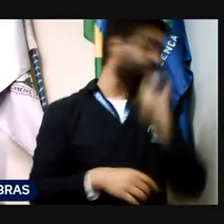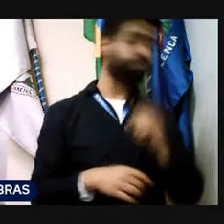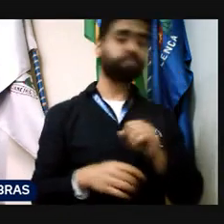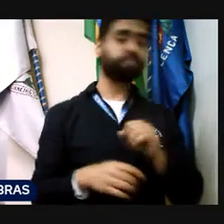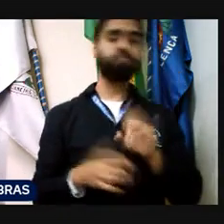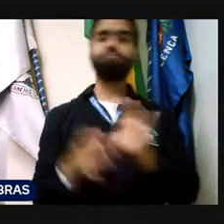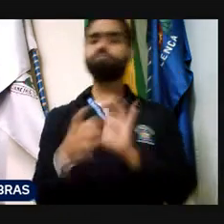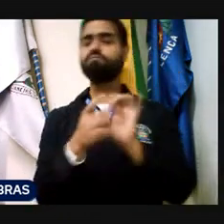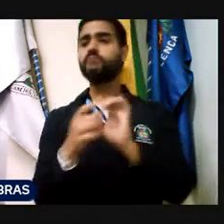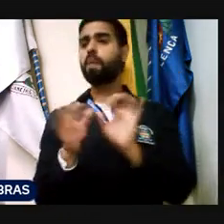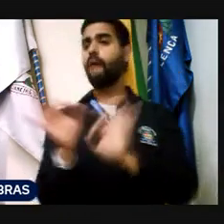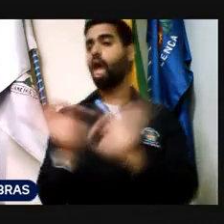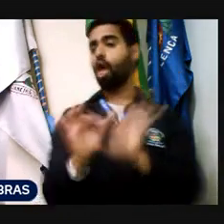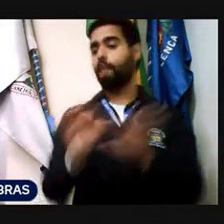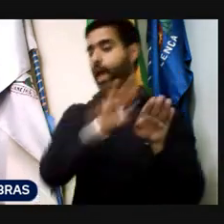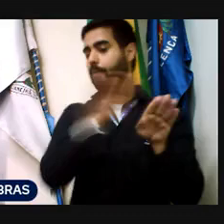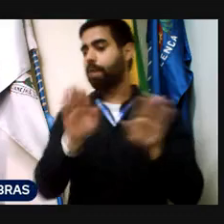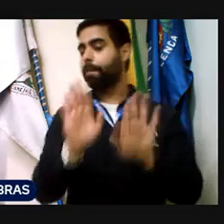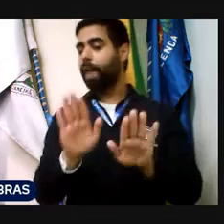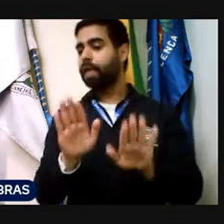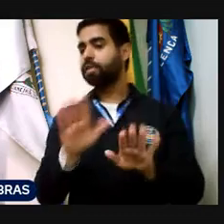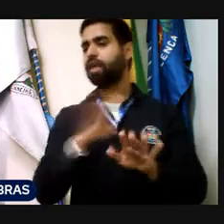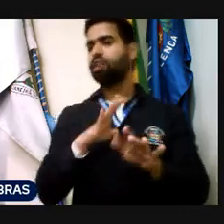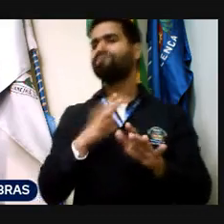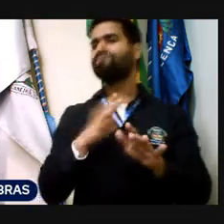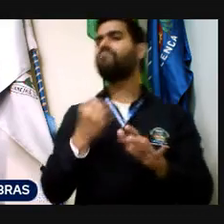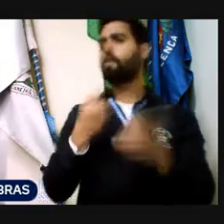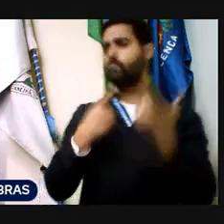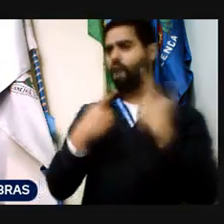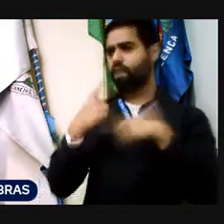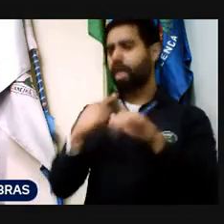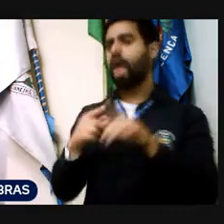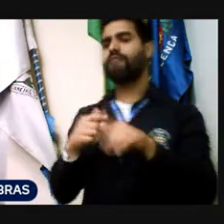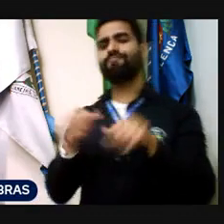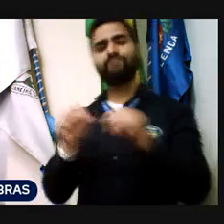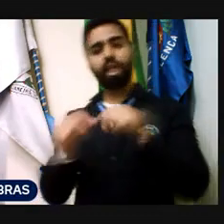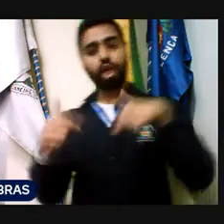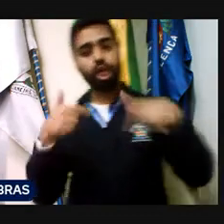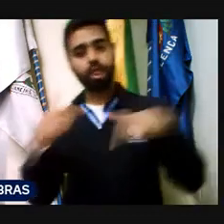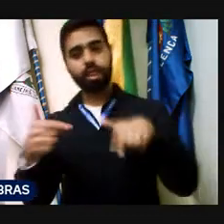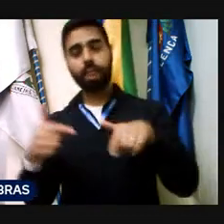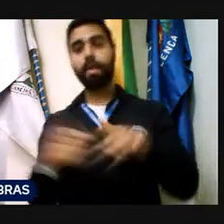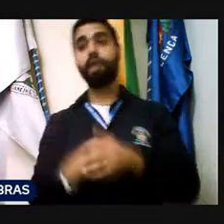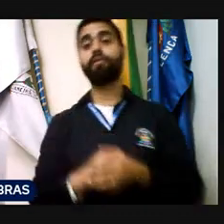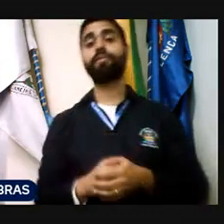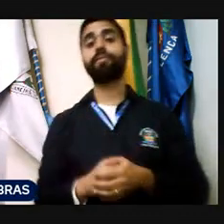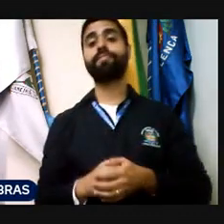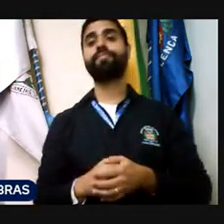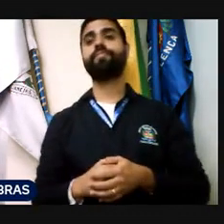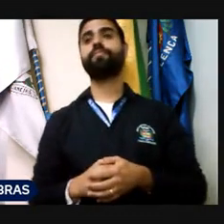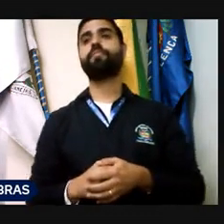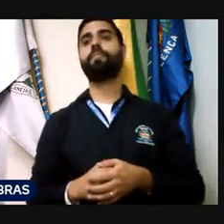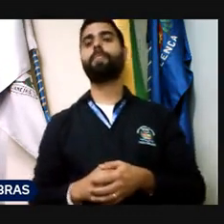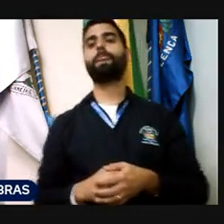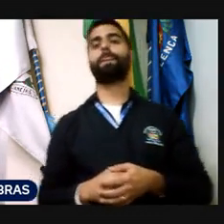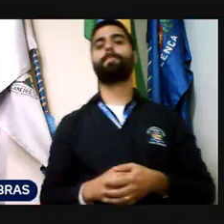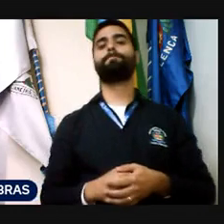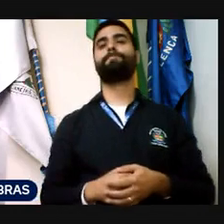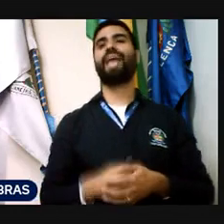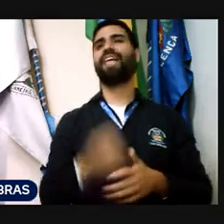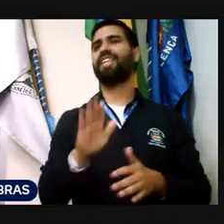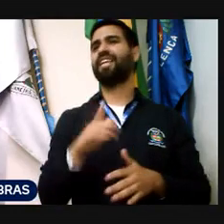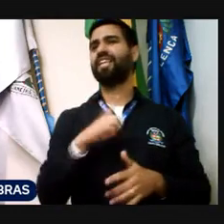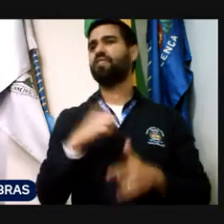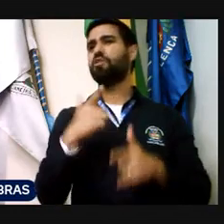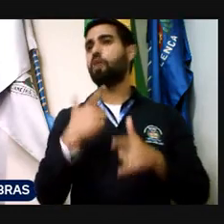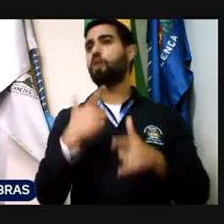solução do problema. Porém, mesmo com a boa vontade e sacrifício dos moradores, como dito por alguns, o quebra-galho já não aguenta